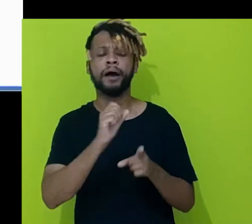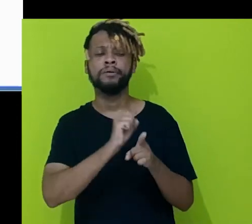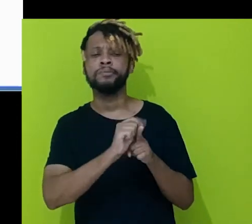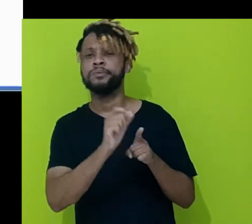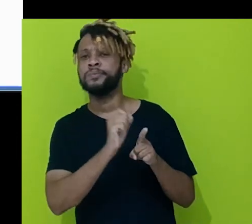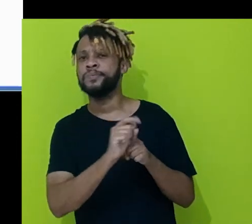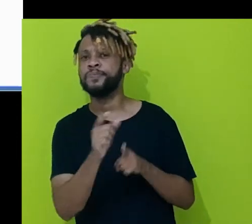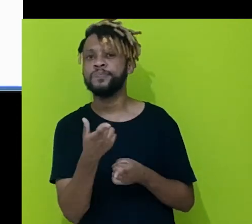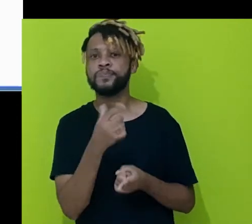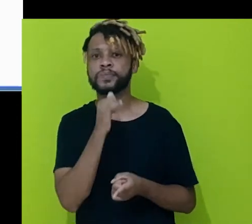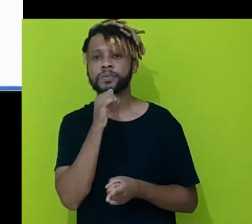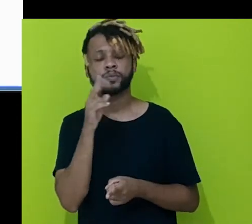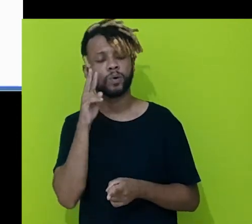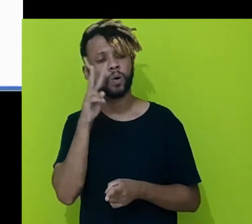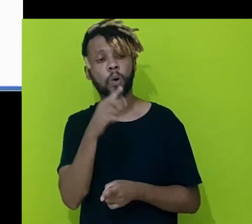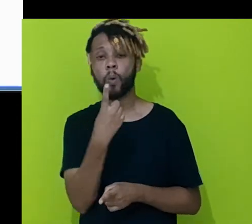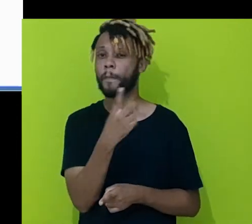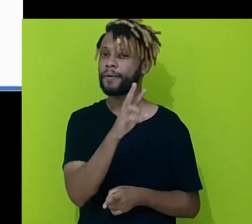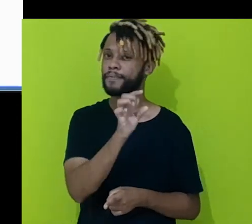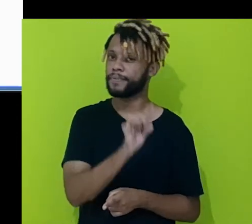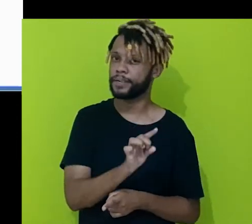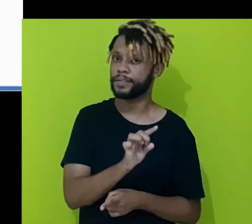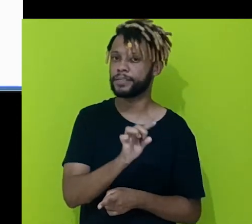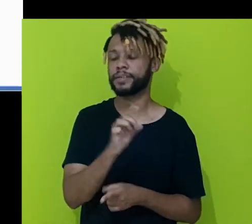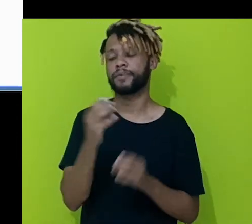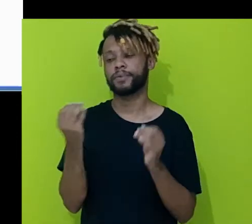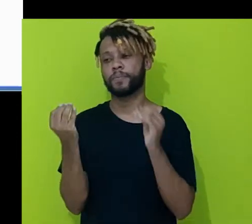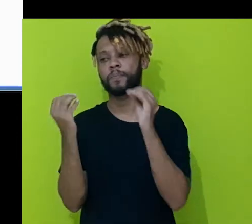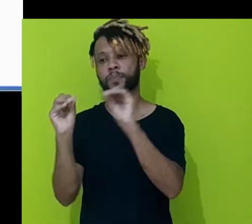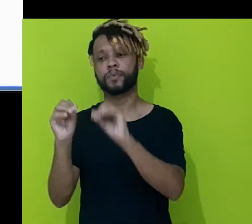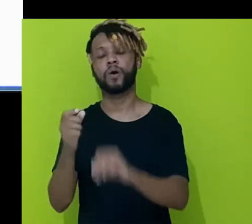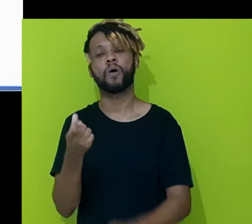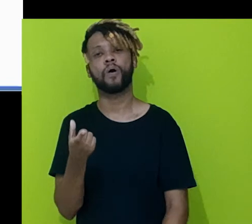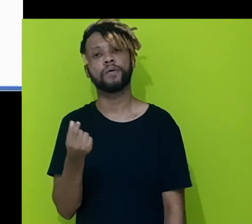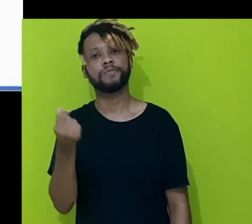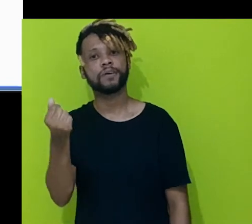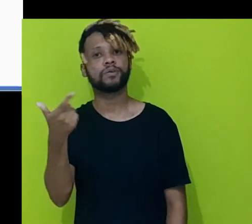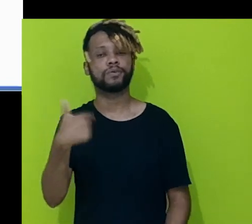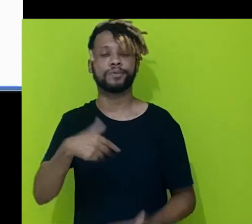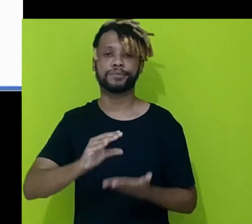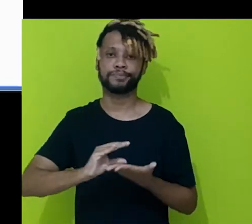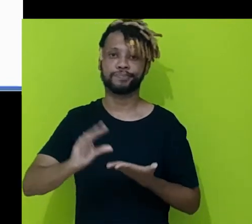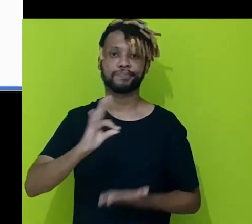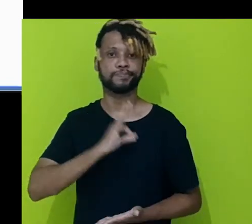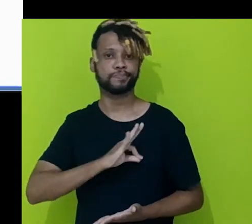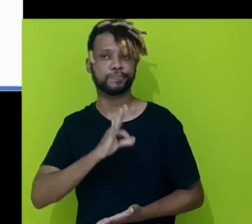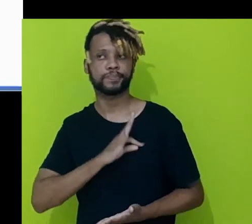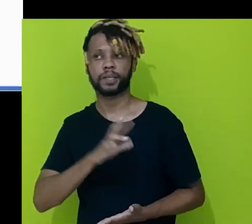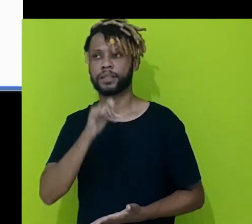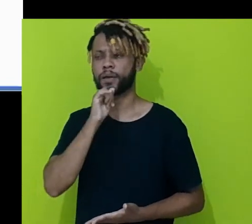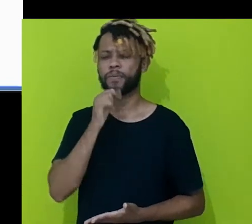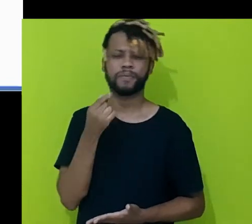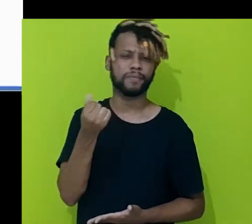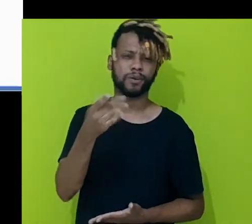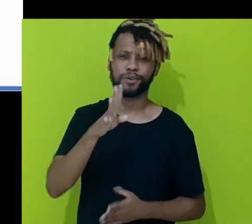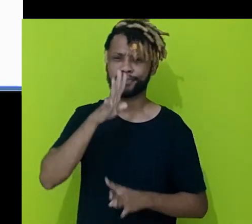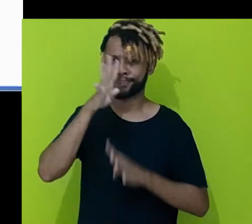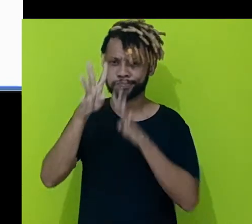eu vou considerar que seja um só, e aí você vai colocando aqui as remunerações. Eu vou jogar um valor